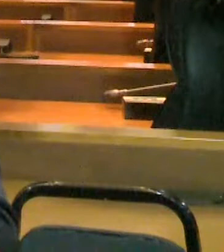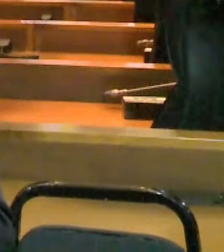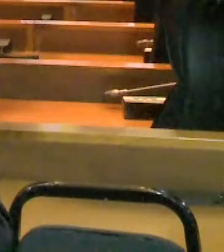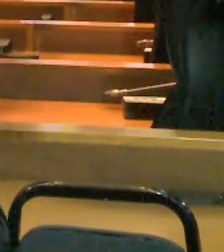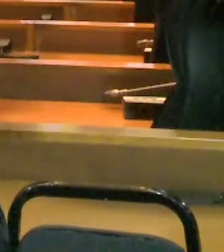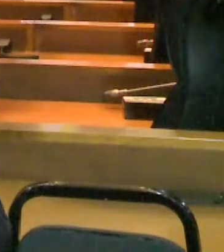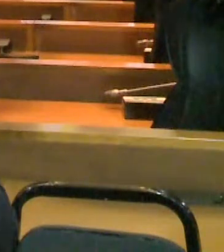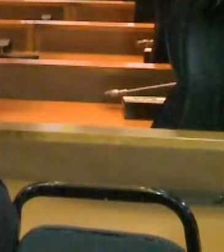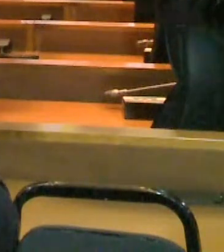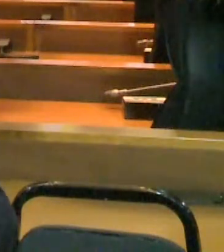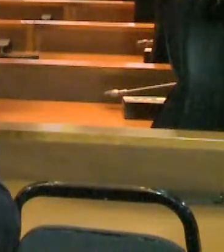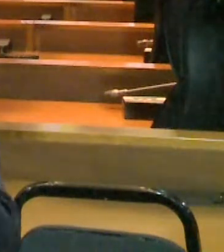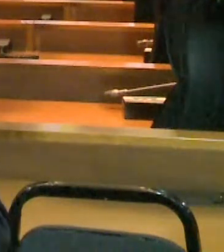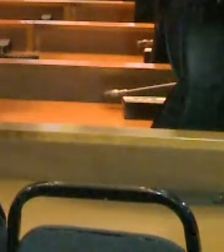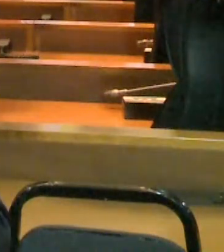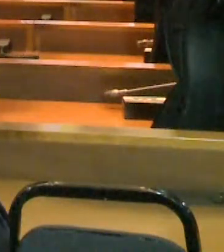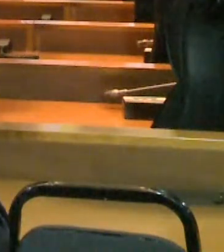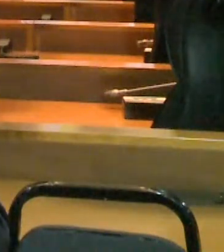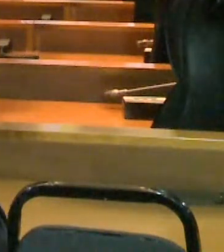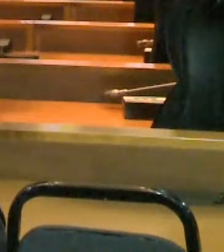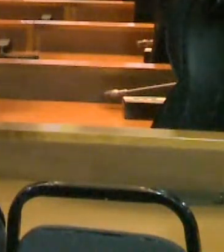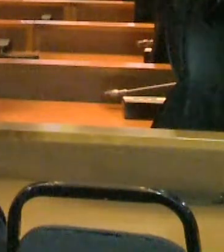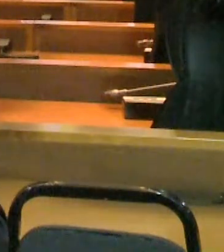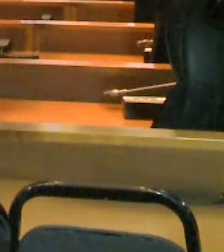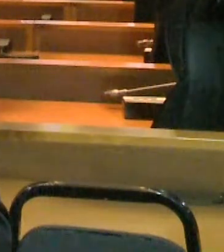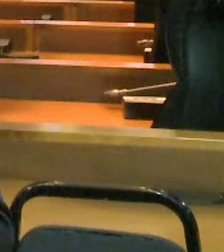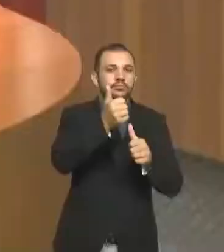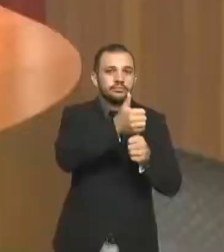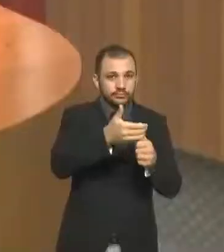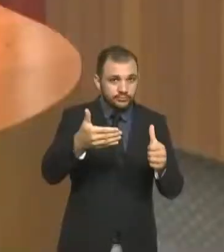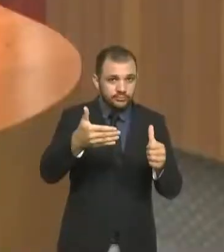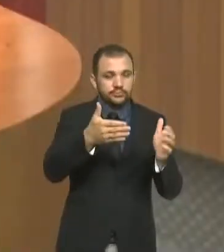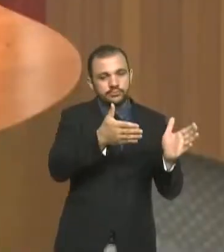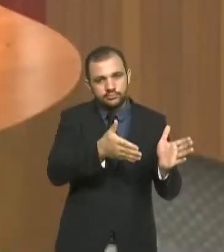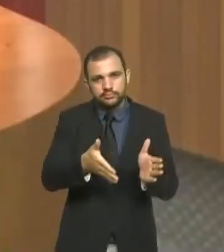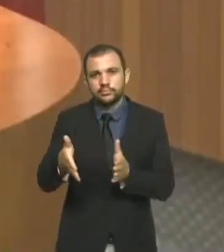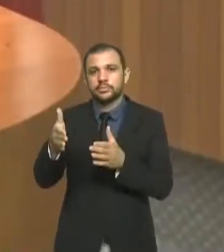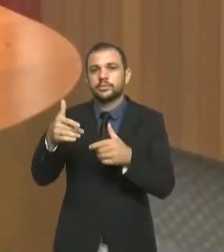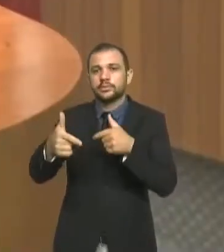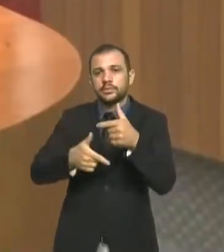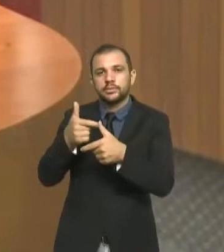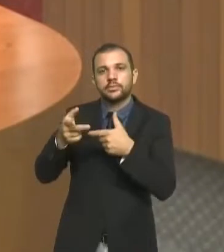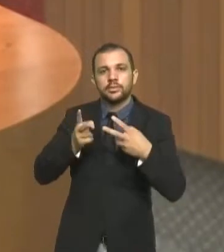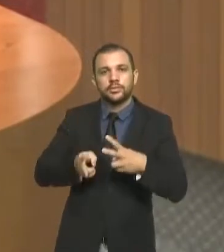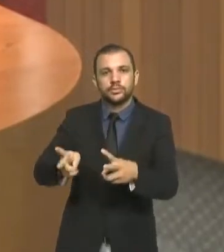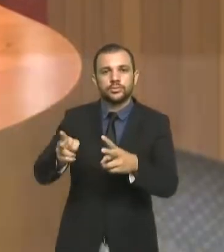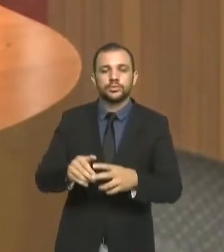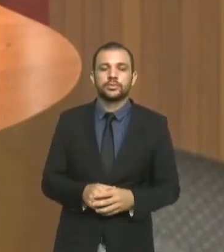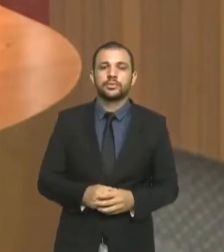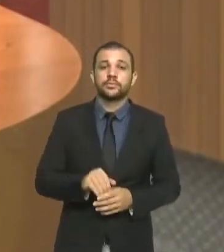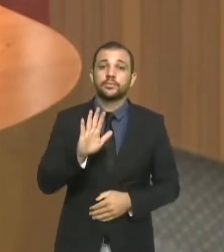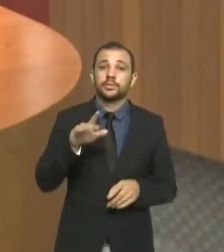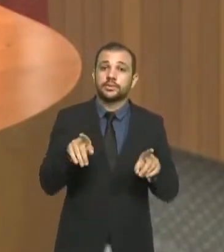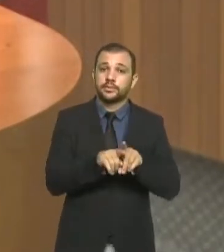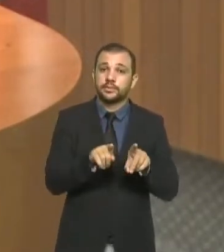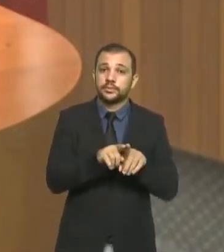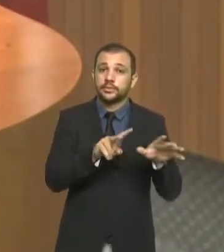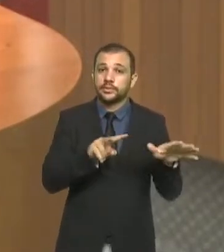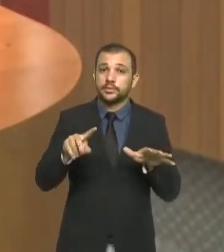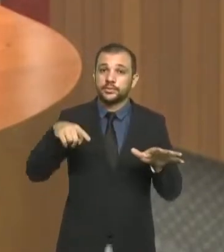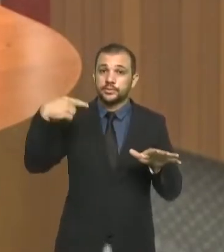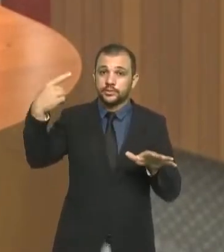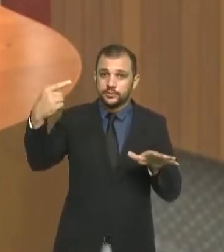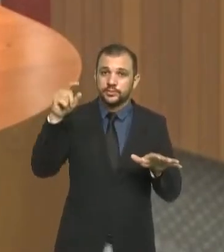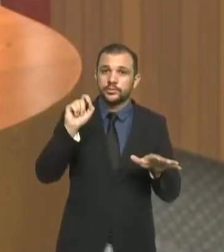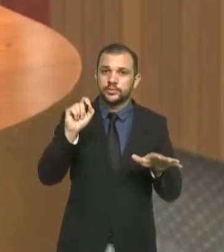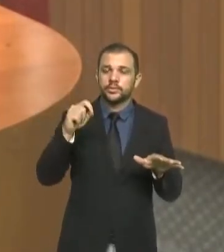pouco aqui na última sessão plenária da semana no Parlamento Maranhense. O deputado Adelmo Soares falou sobre a agenda de